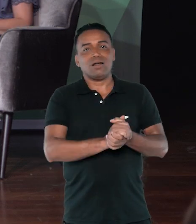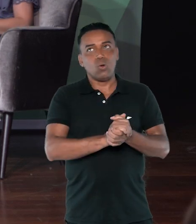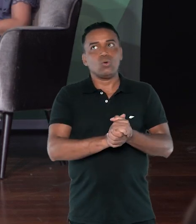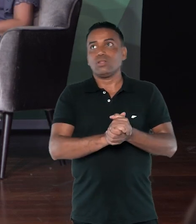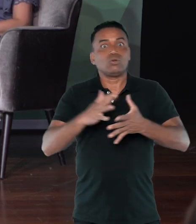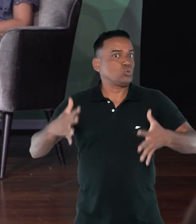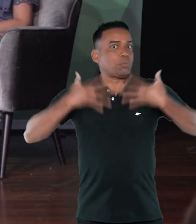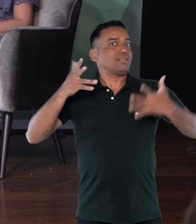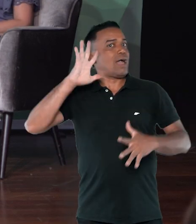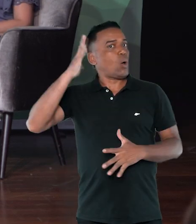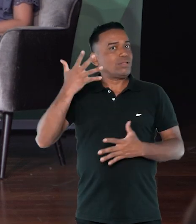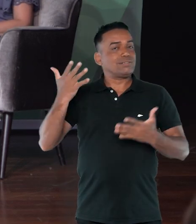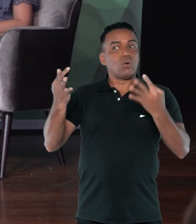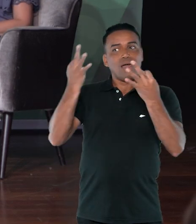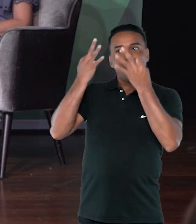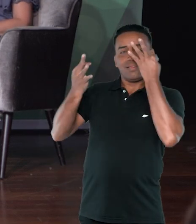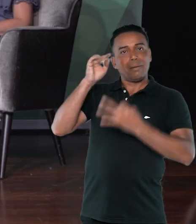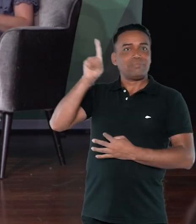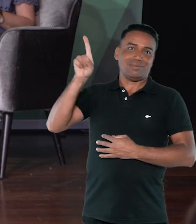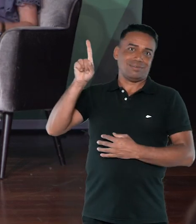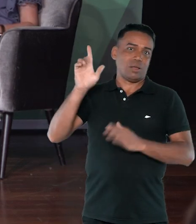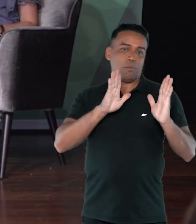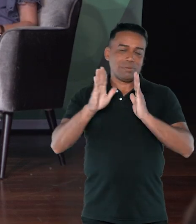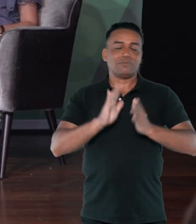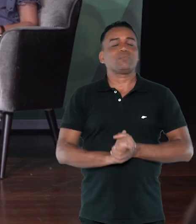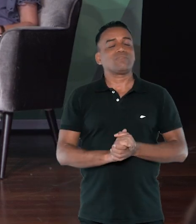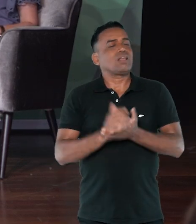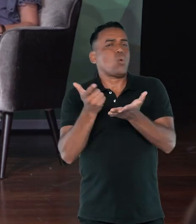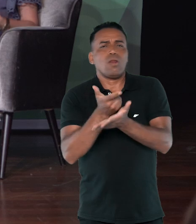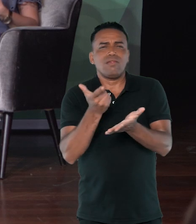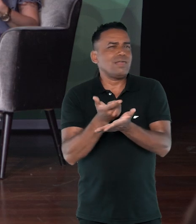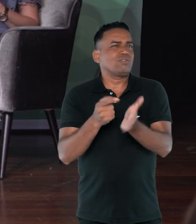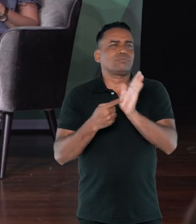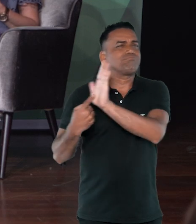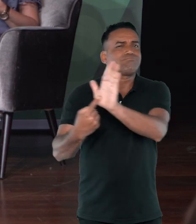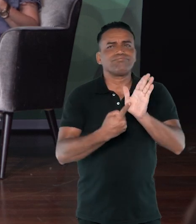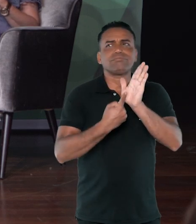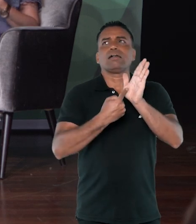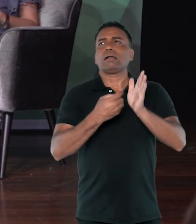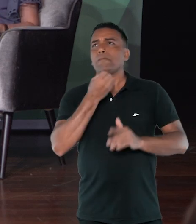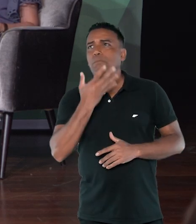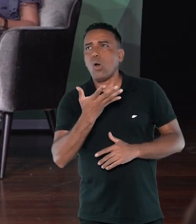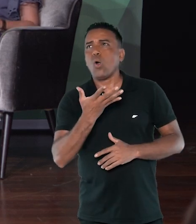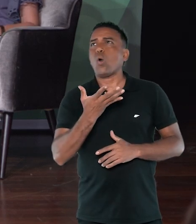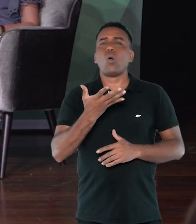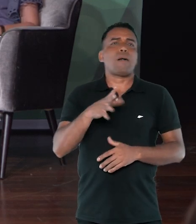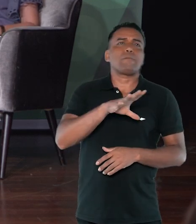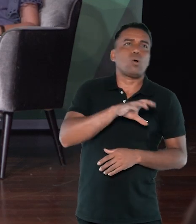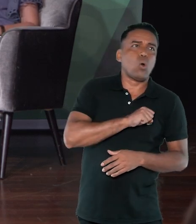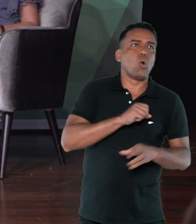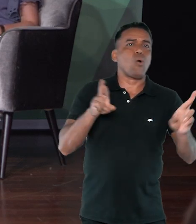aconteceu na sessão, na terapia. E são livros que abordam assim, muito, né, o amor, as